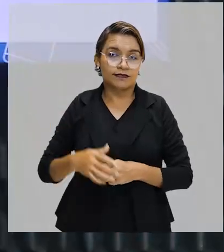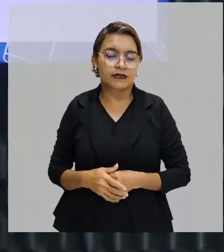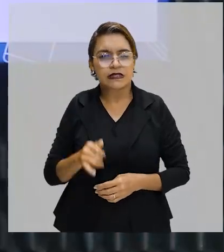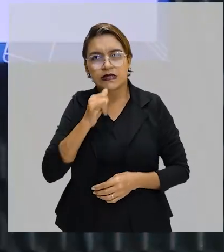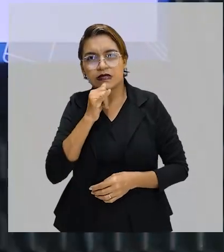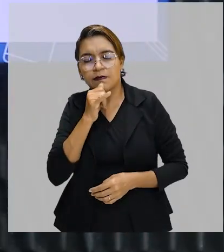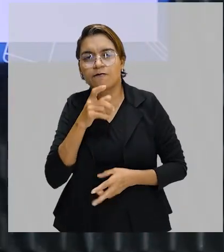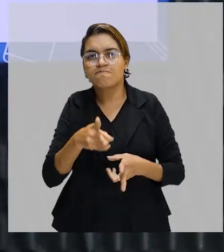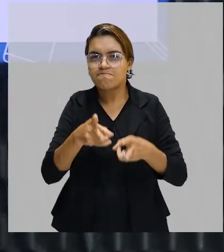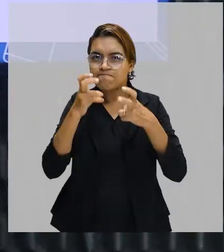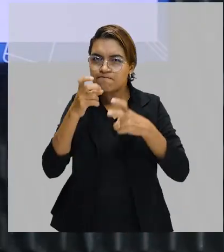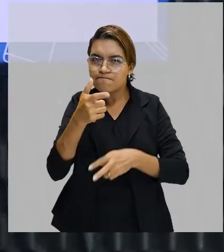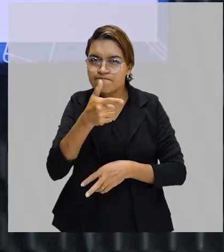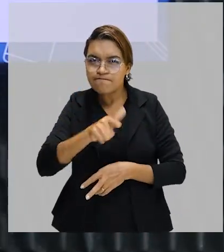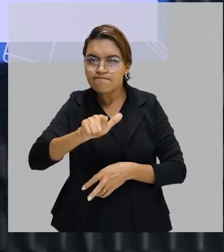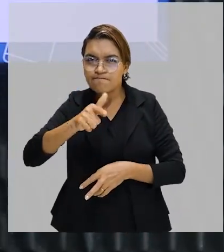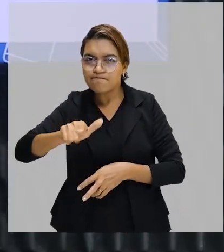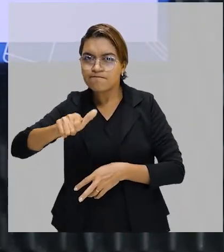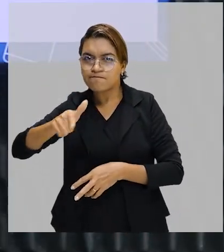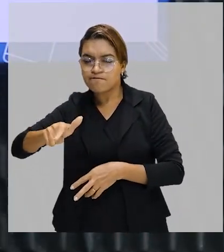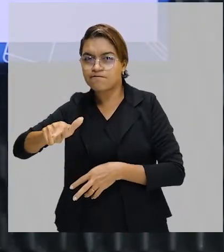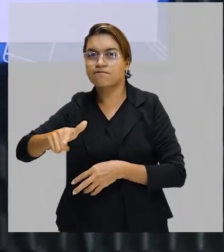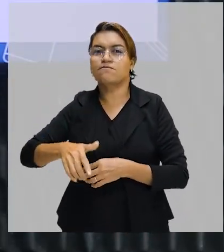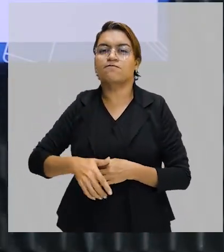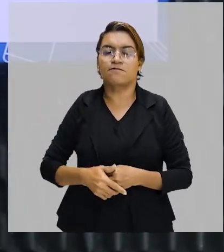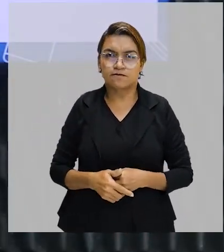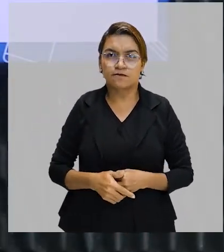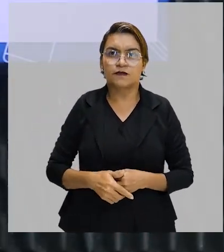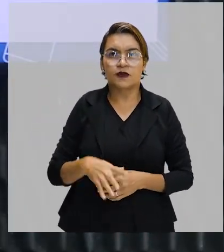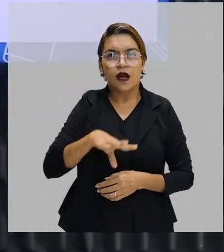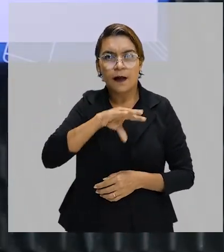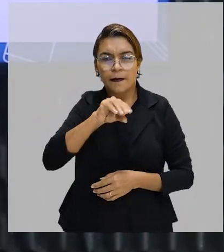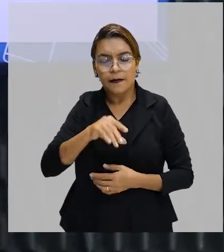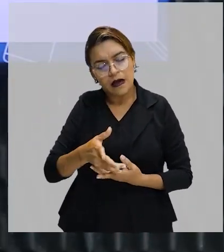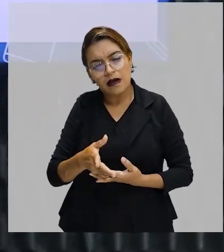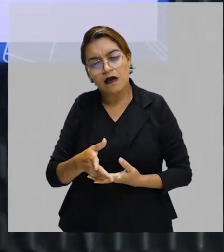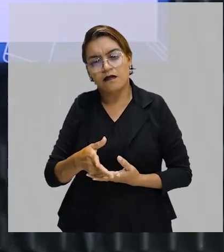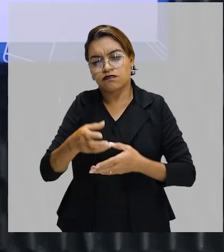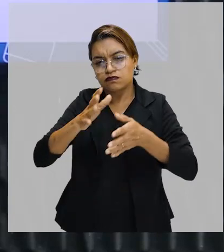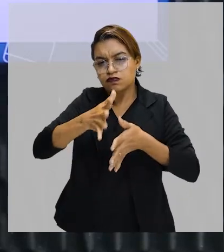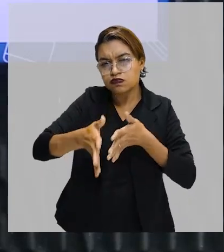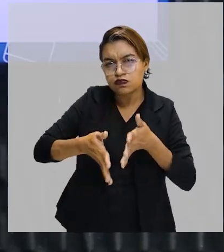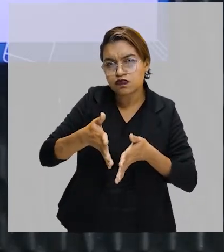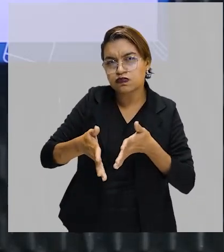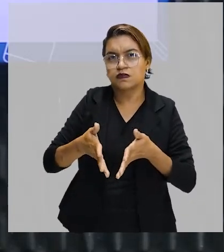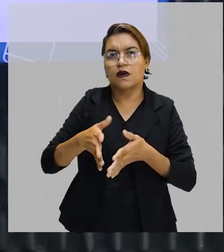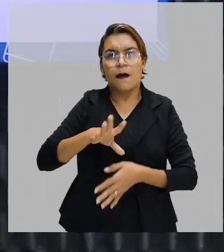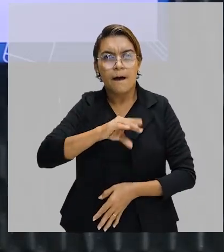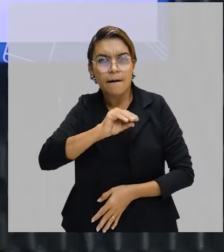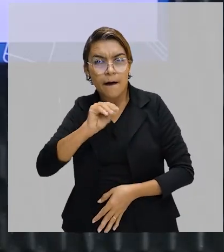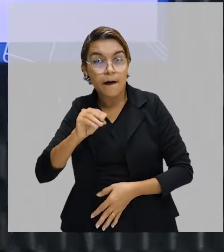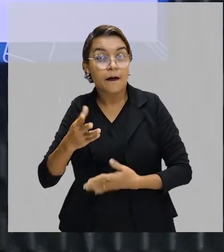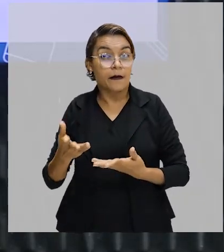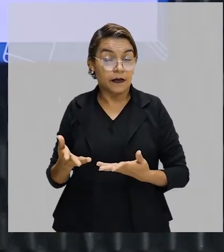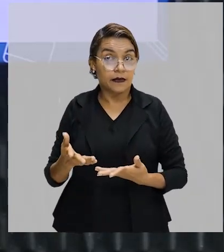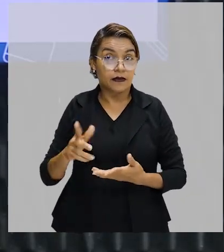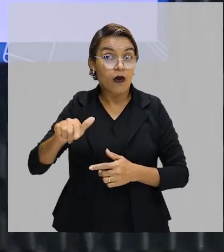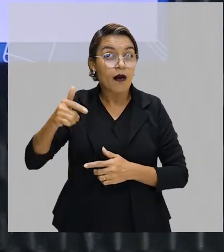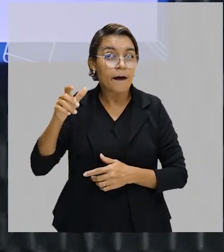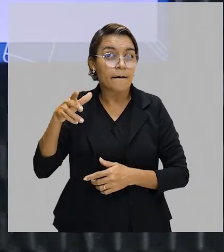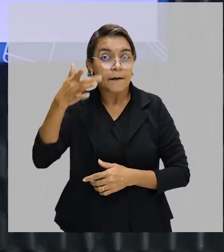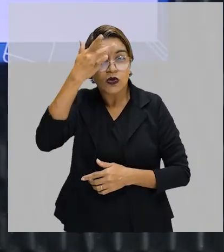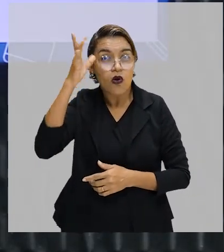você vai repetindo aquilo que você vai contando com frequência literatura oral